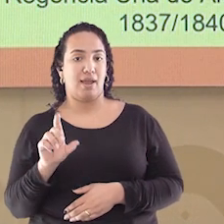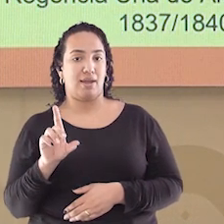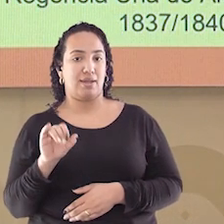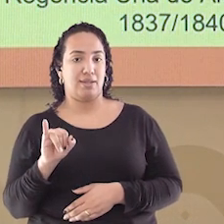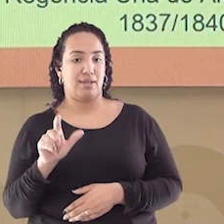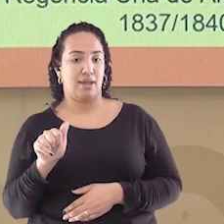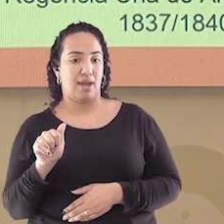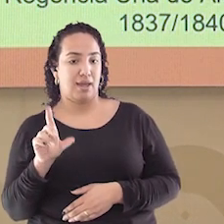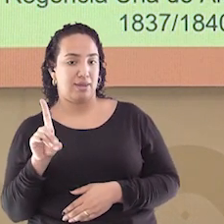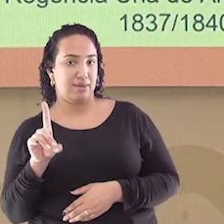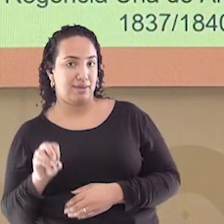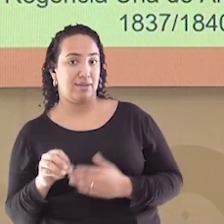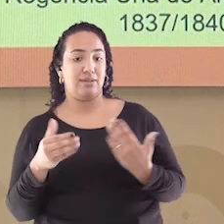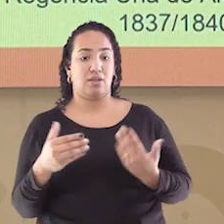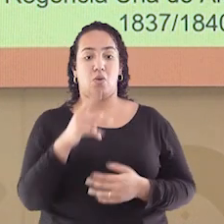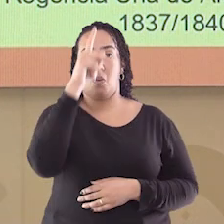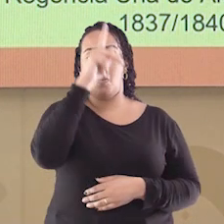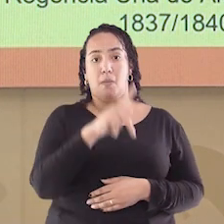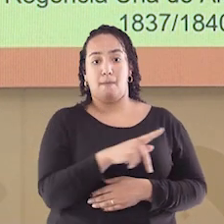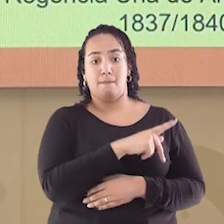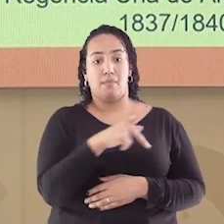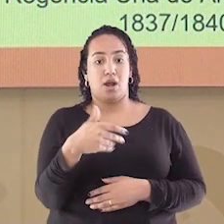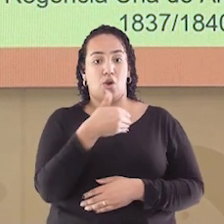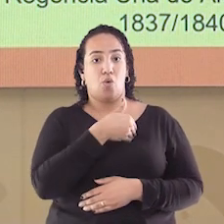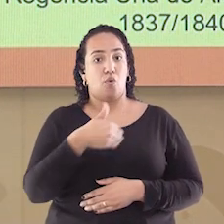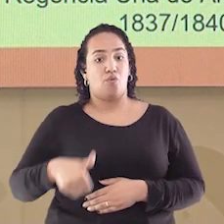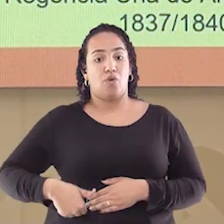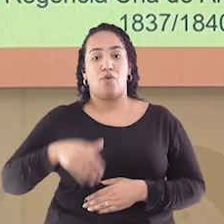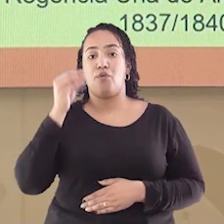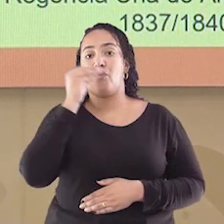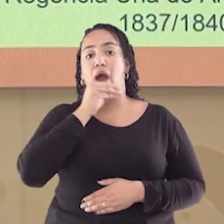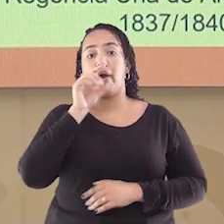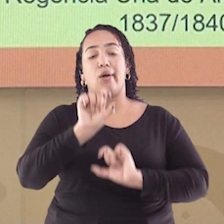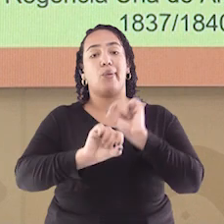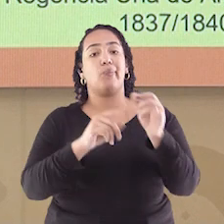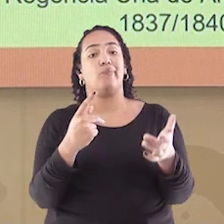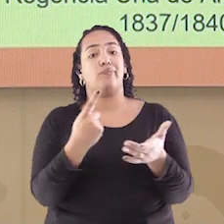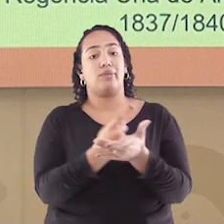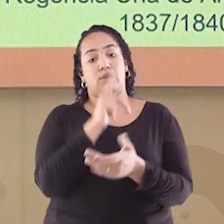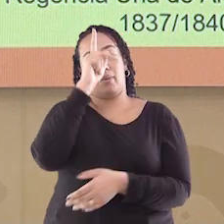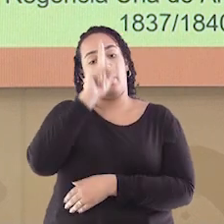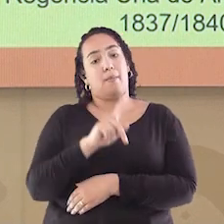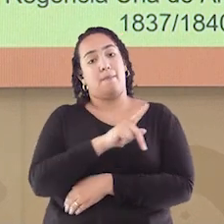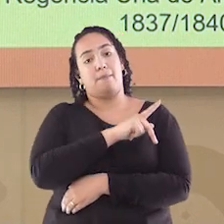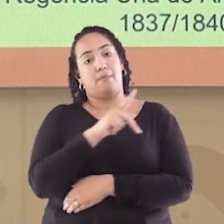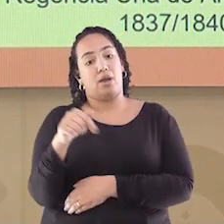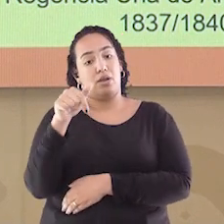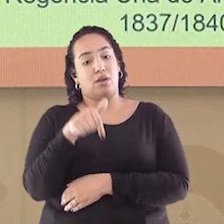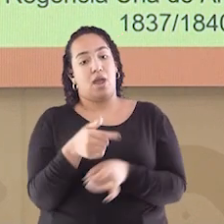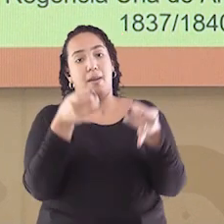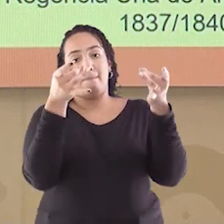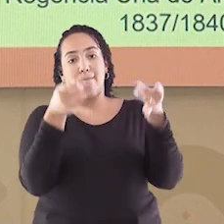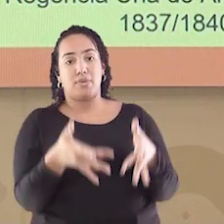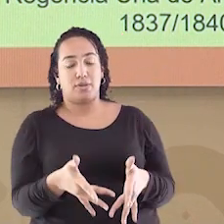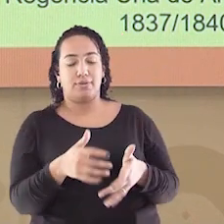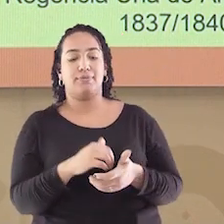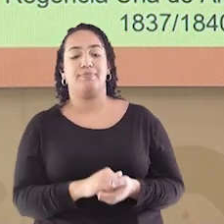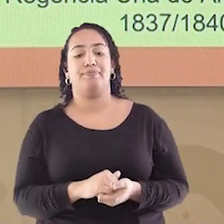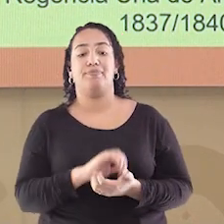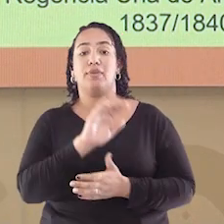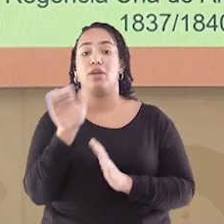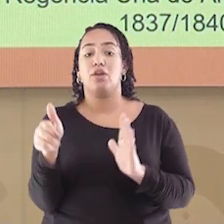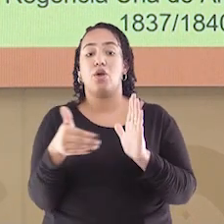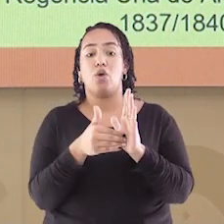seu poder, enfraqueceu o seu governo, o que fez com que ele renunciasse o cargo em 1837. A